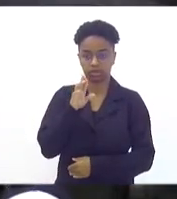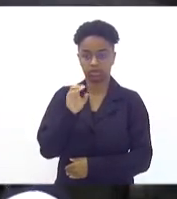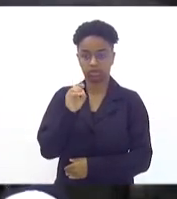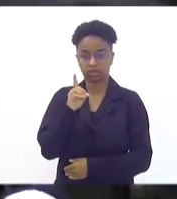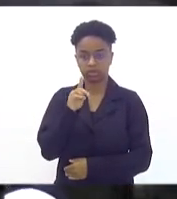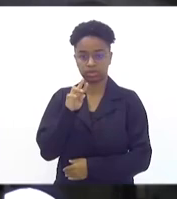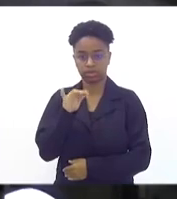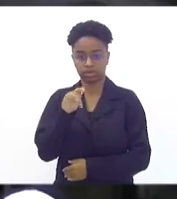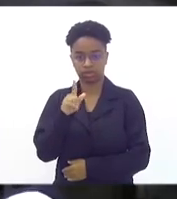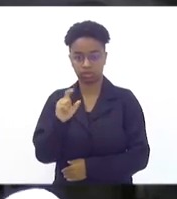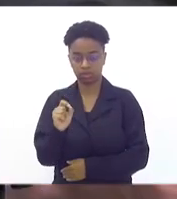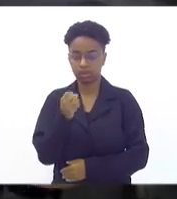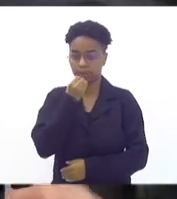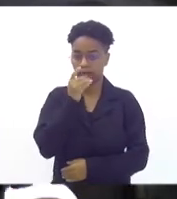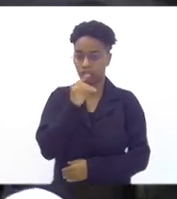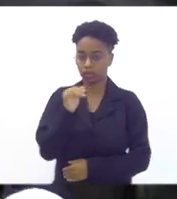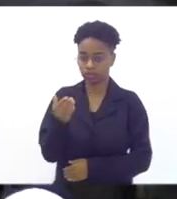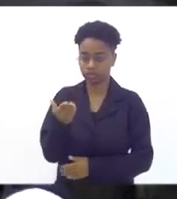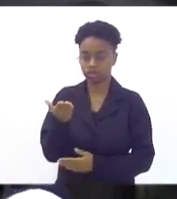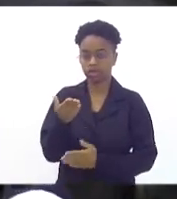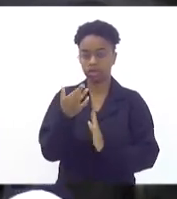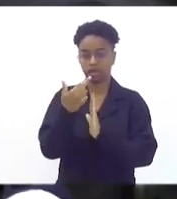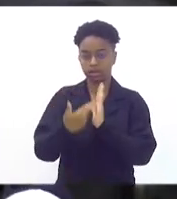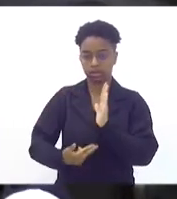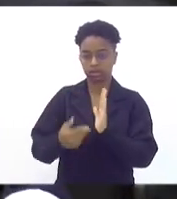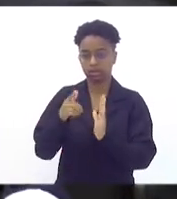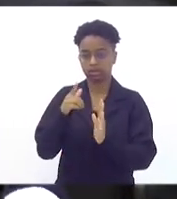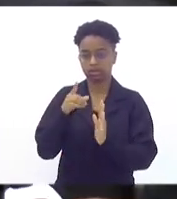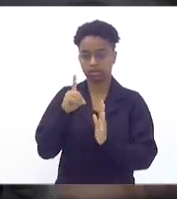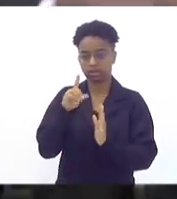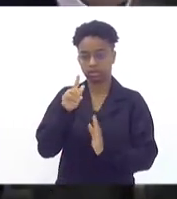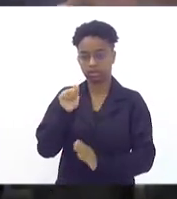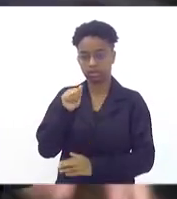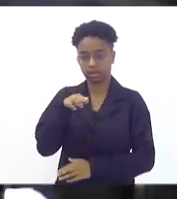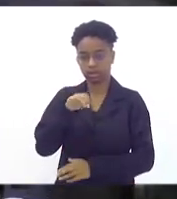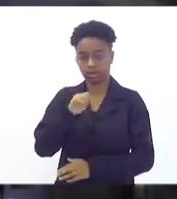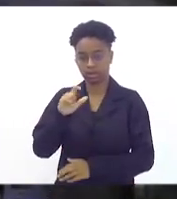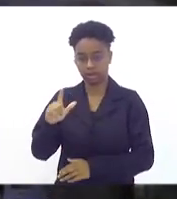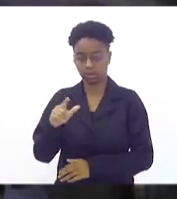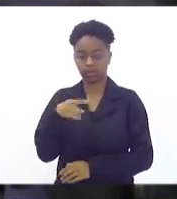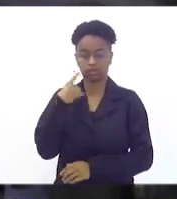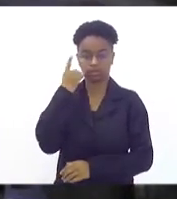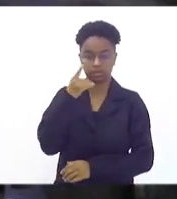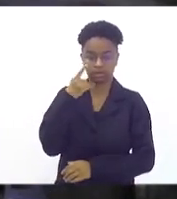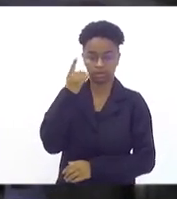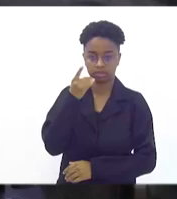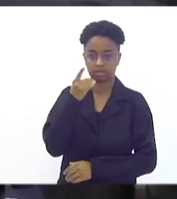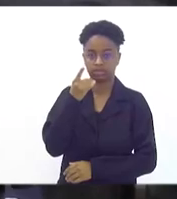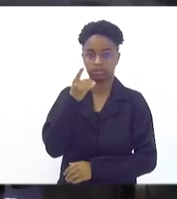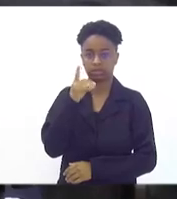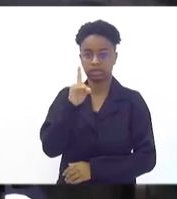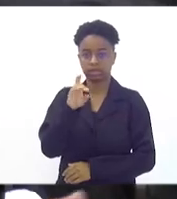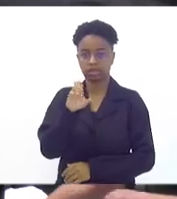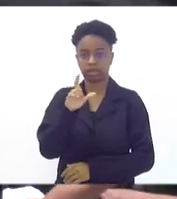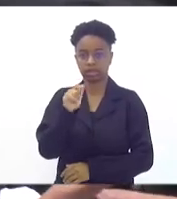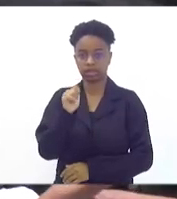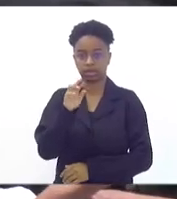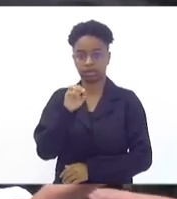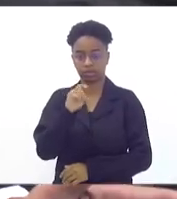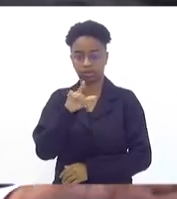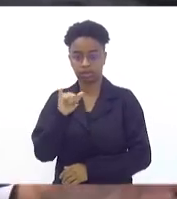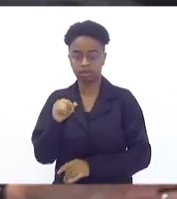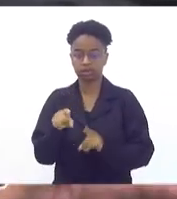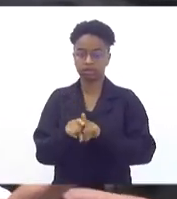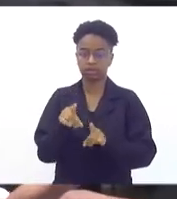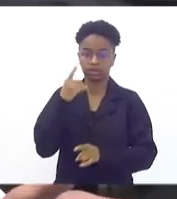Amorim bom dia ao relator librelon Deputado librelon Deputado delaroli Deputado